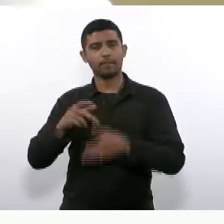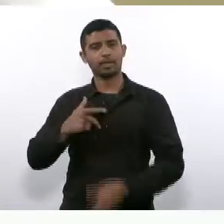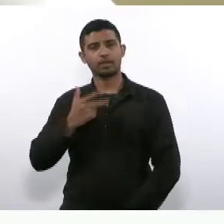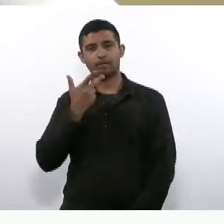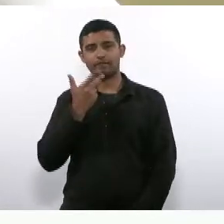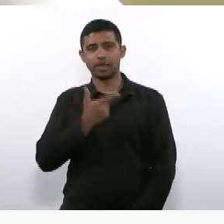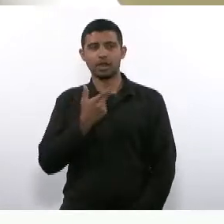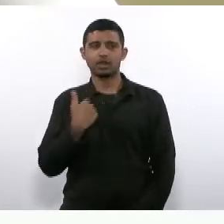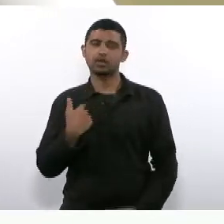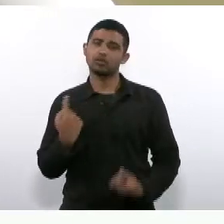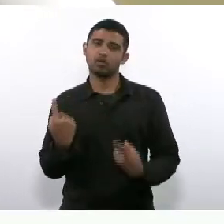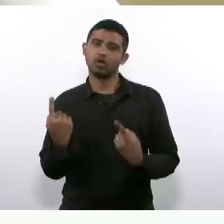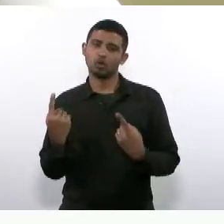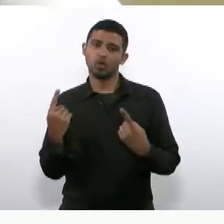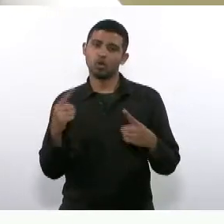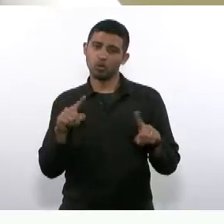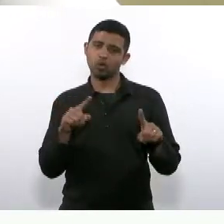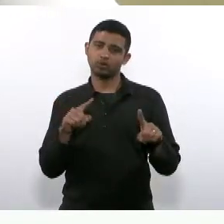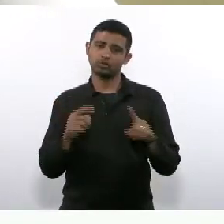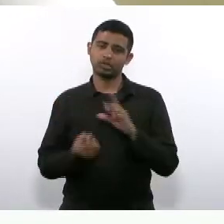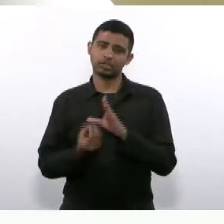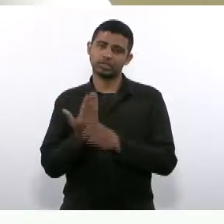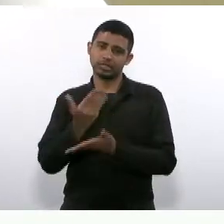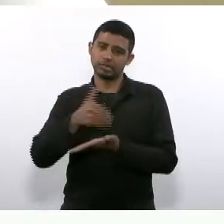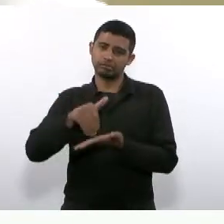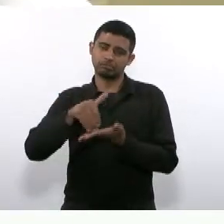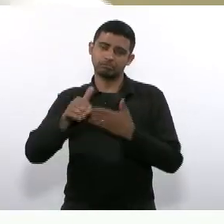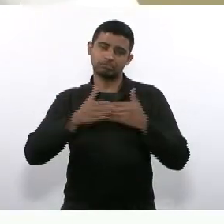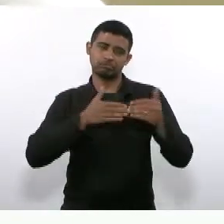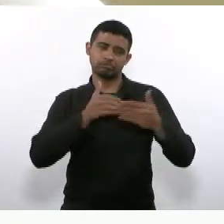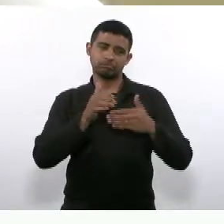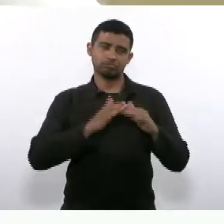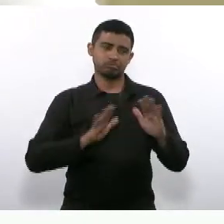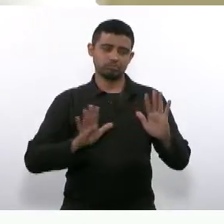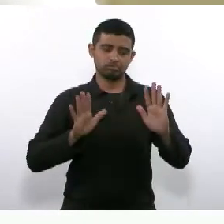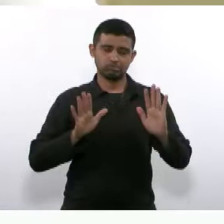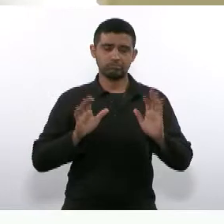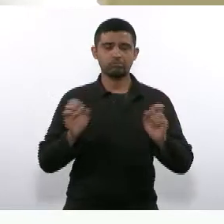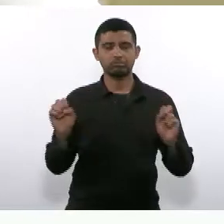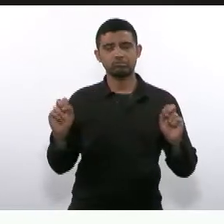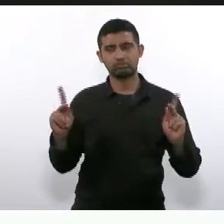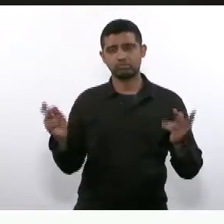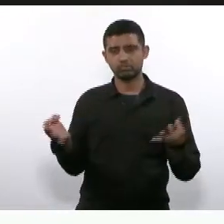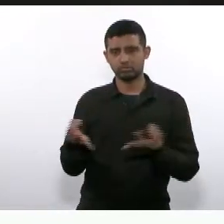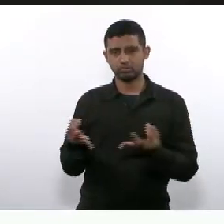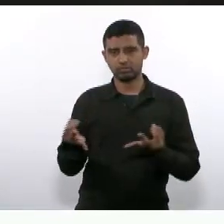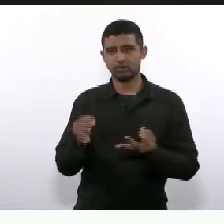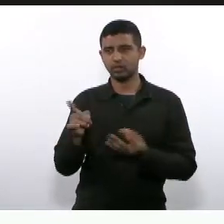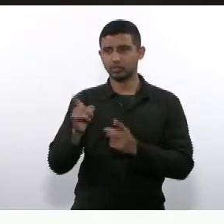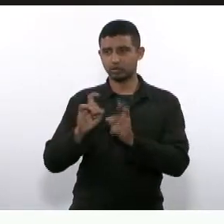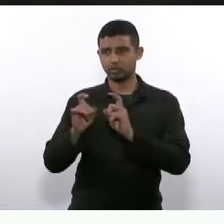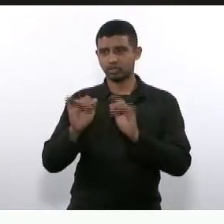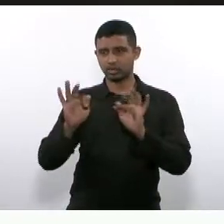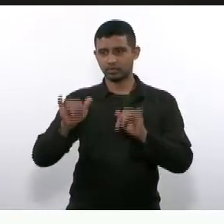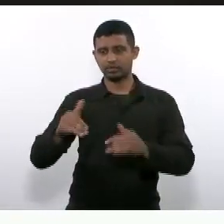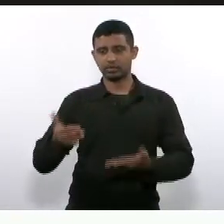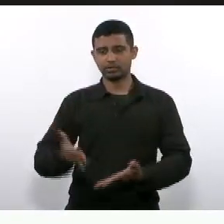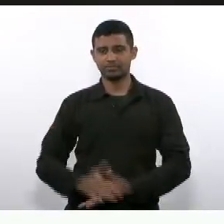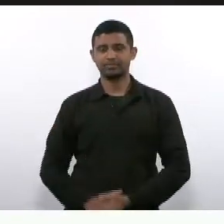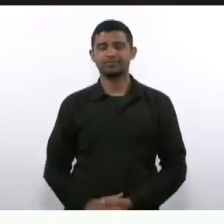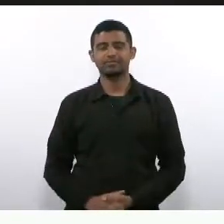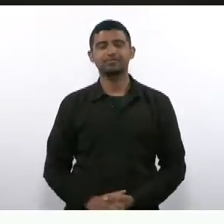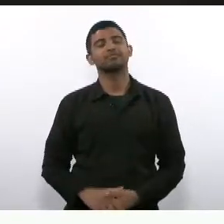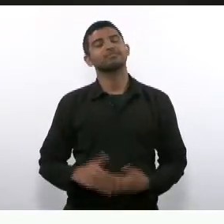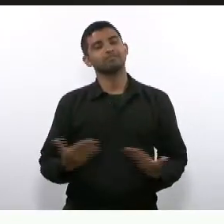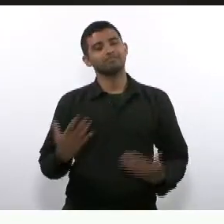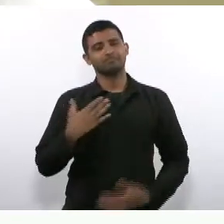seria contrário, eventualmente, à criação de quaisquer secretarias extras. Perfeito. Para as suas considerações finais. Bom, foi